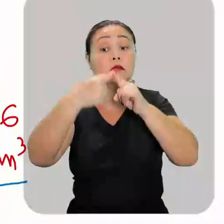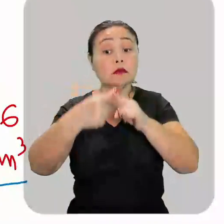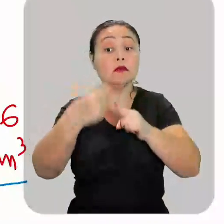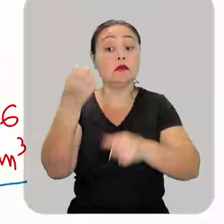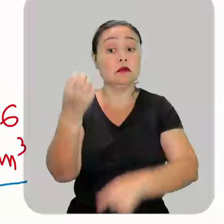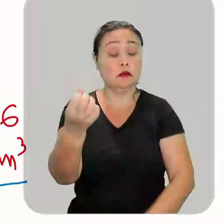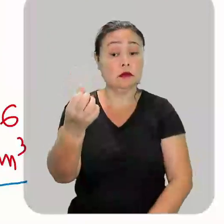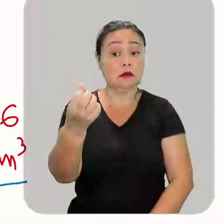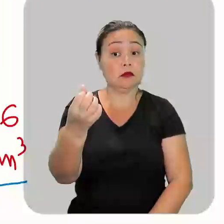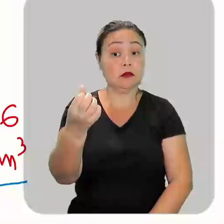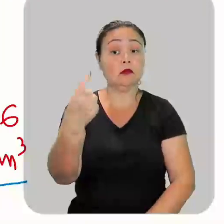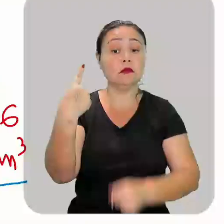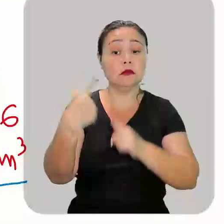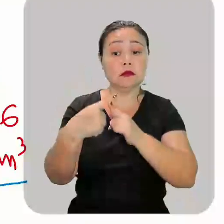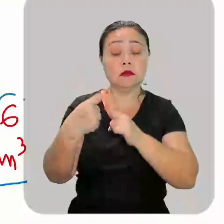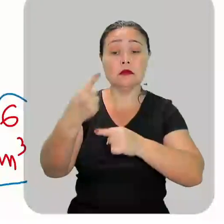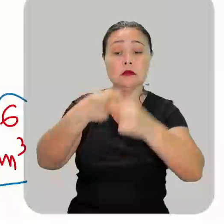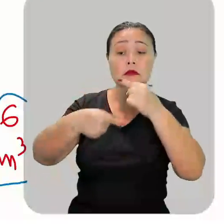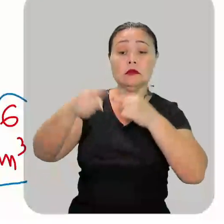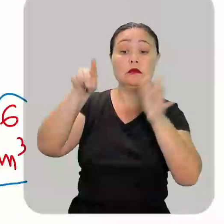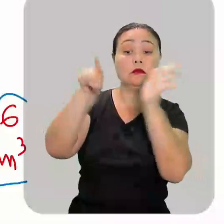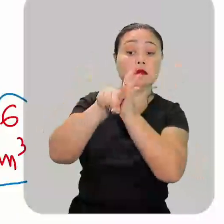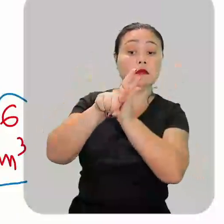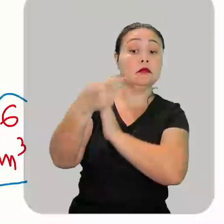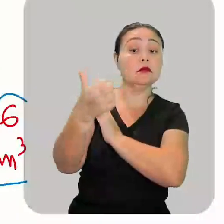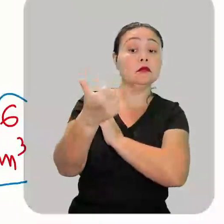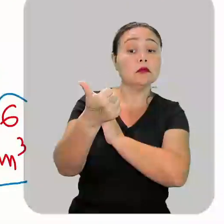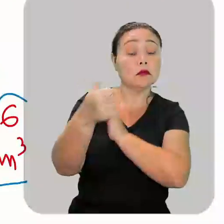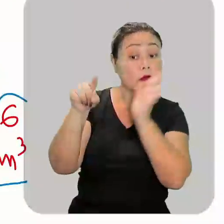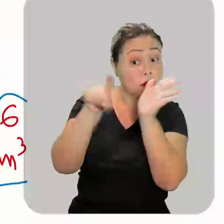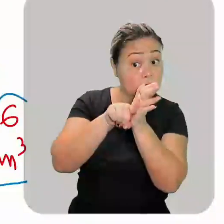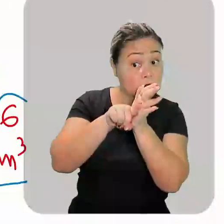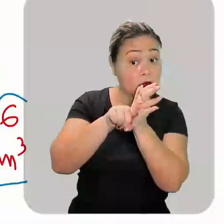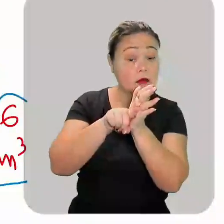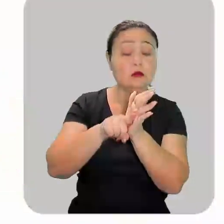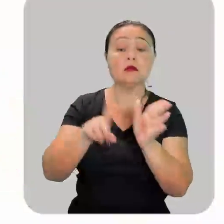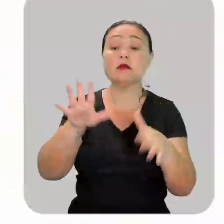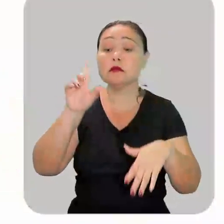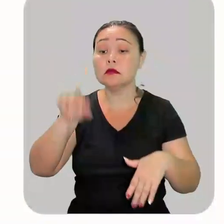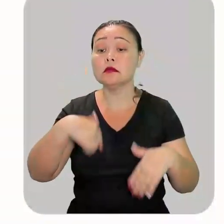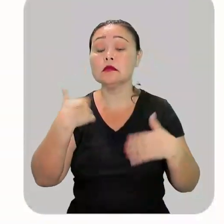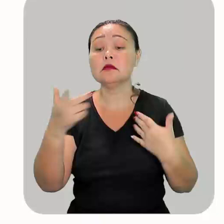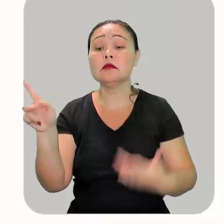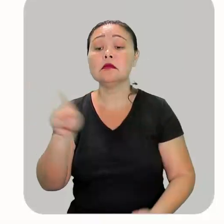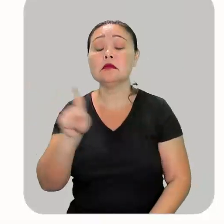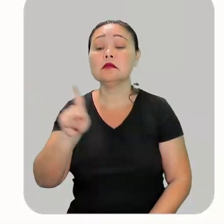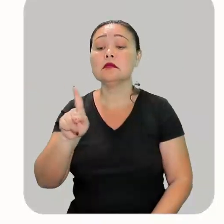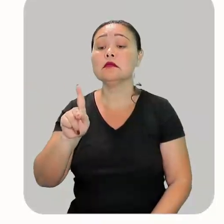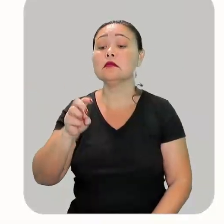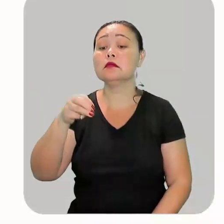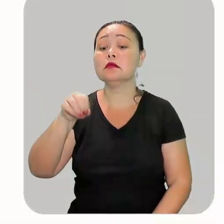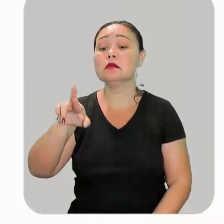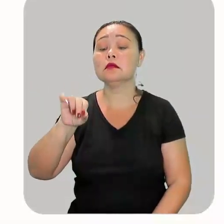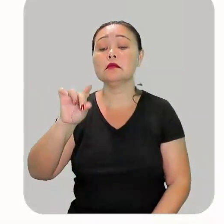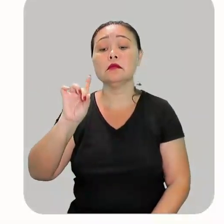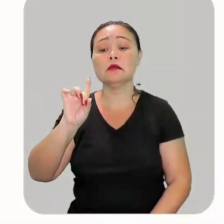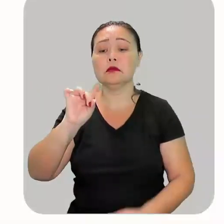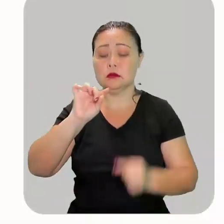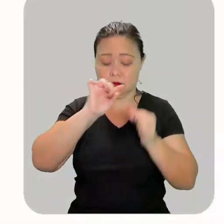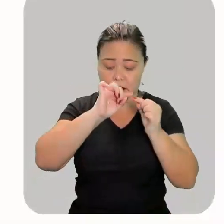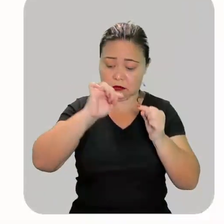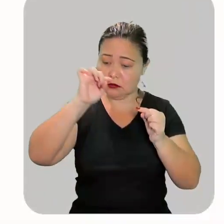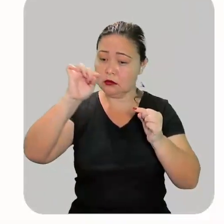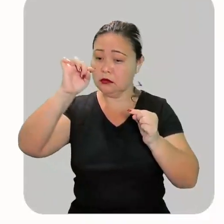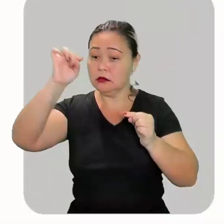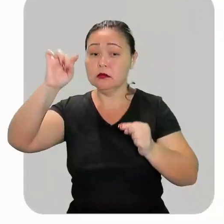elevado a 6. Como eu estou voltando, ele é negativo. Isso mesmo, né? Aí o professor Maurício está falando da escadinha,